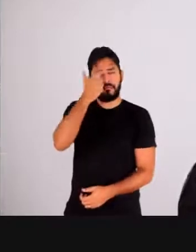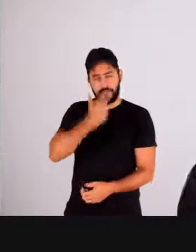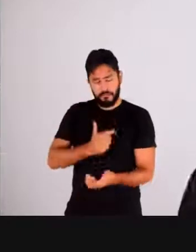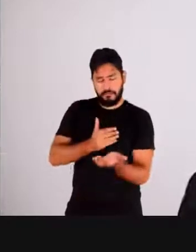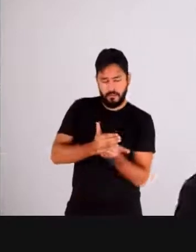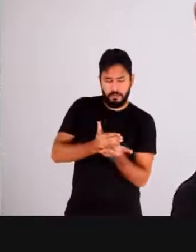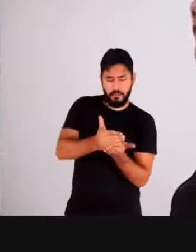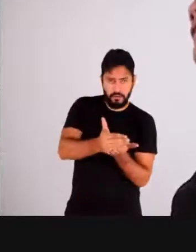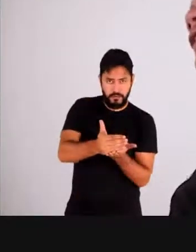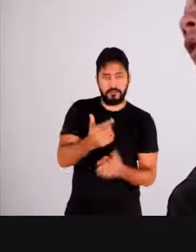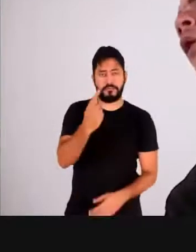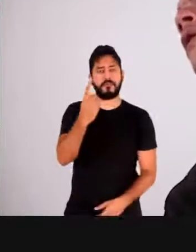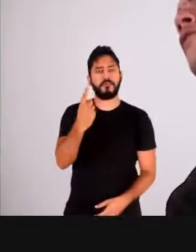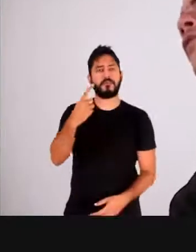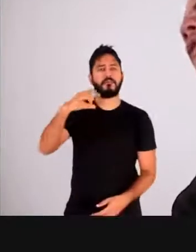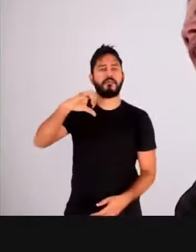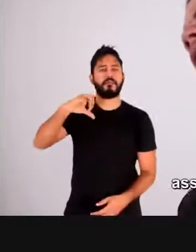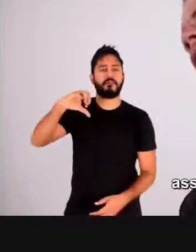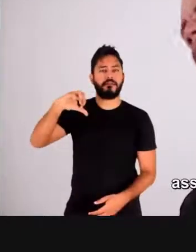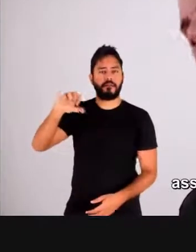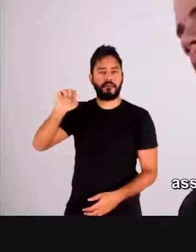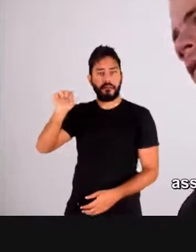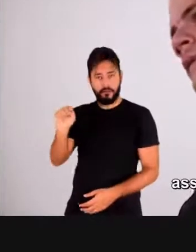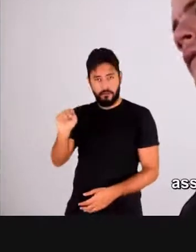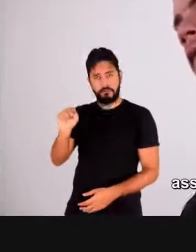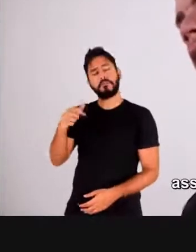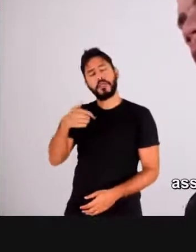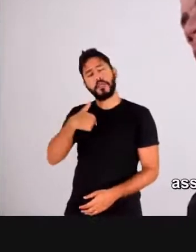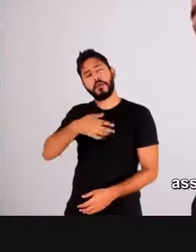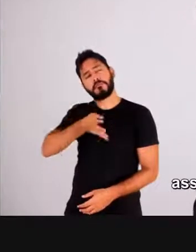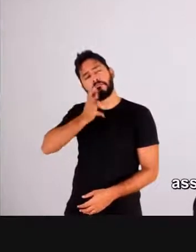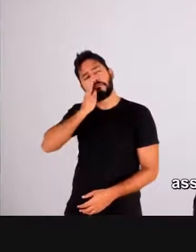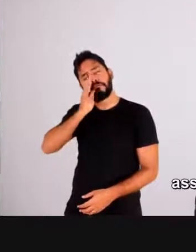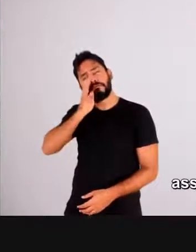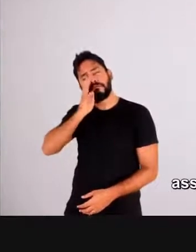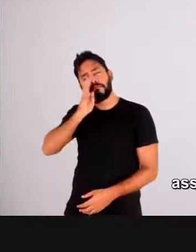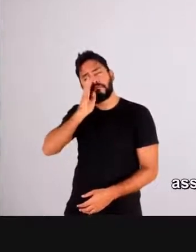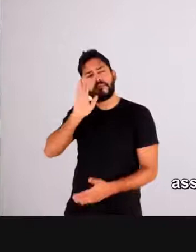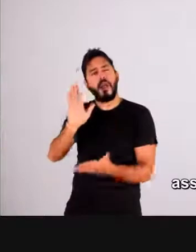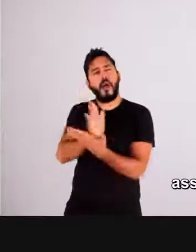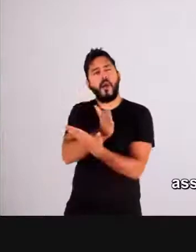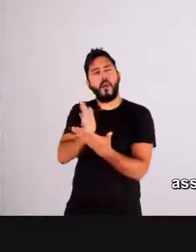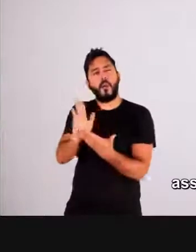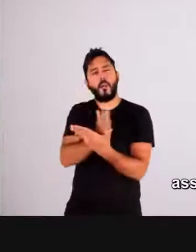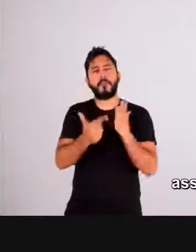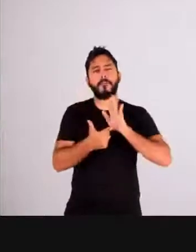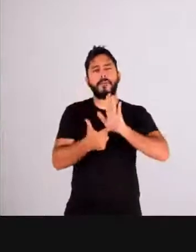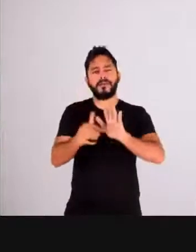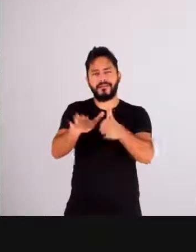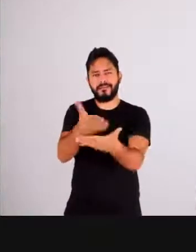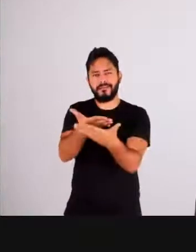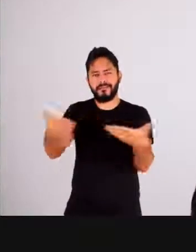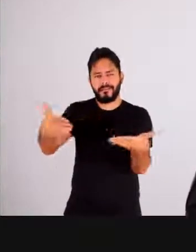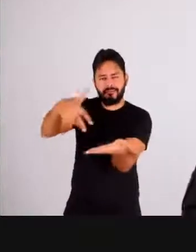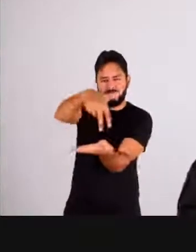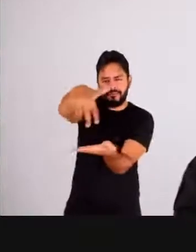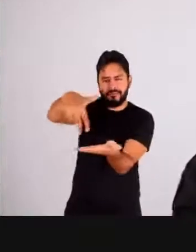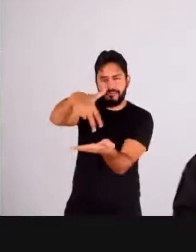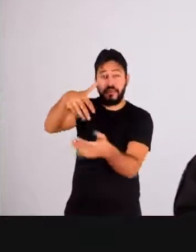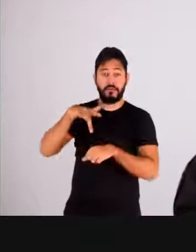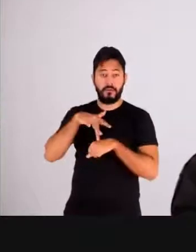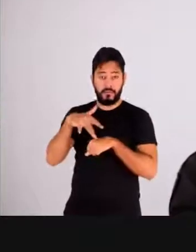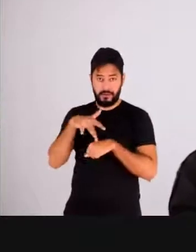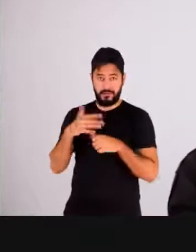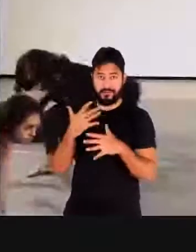início de 98, assisti alguns espetáculos do Balé